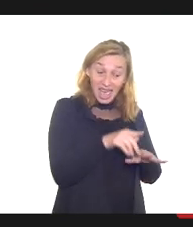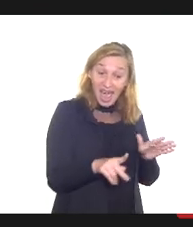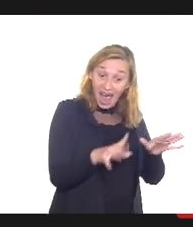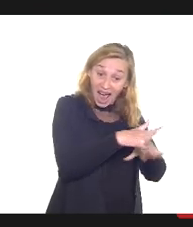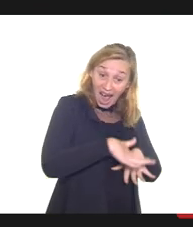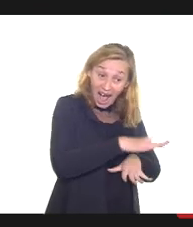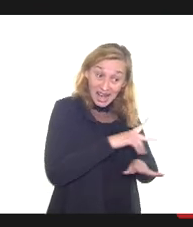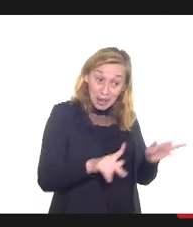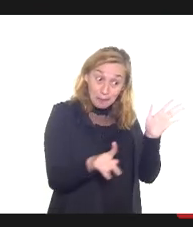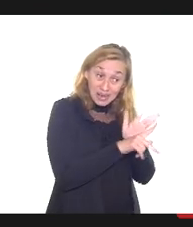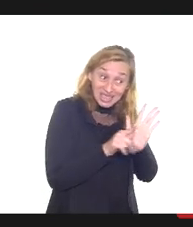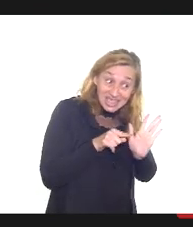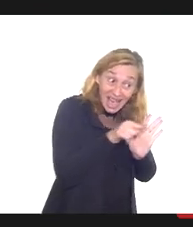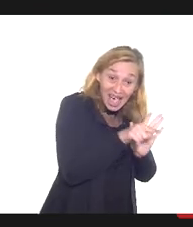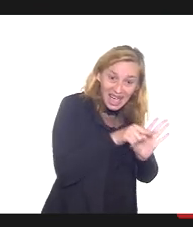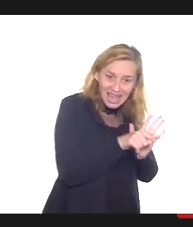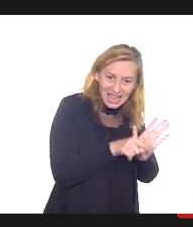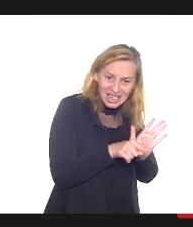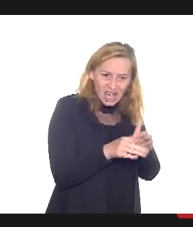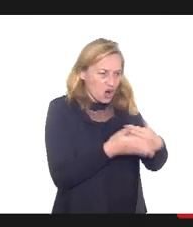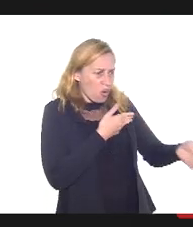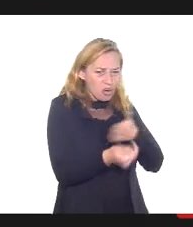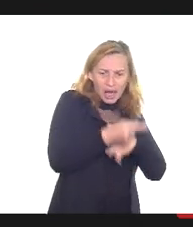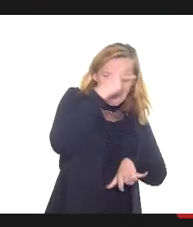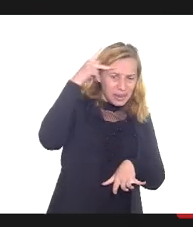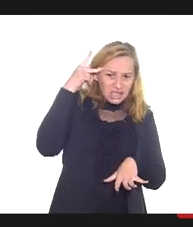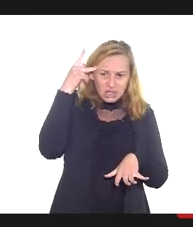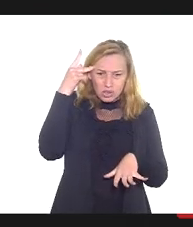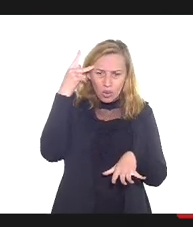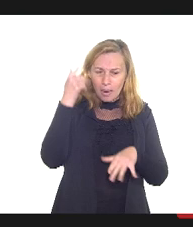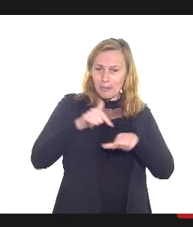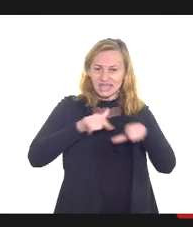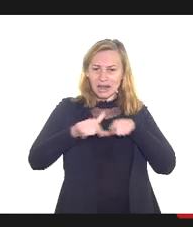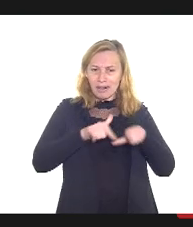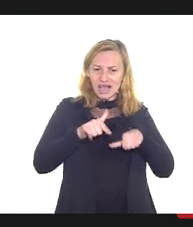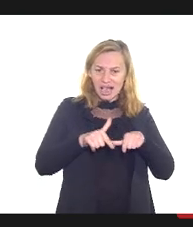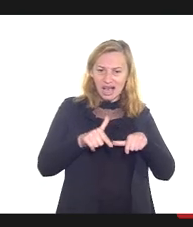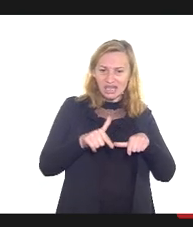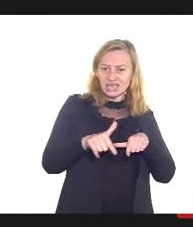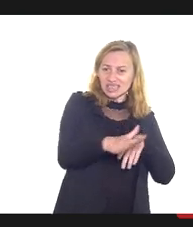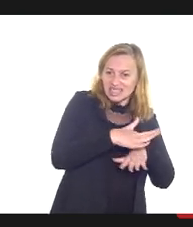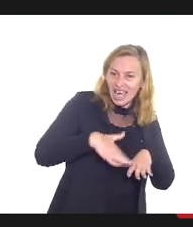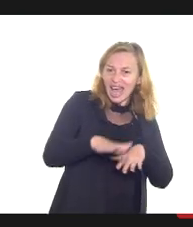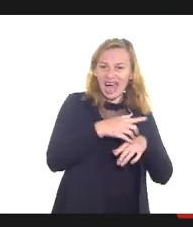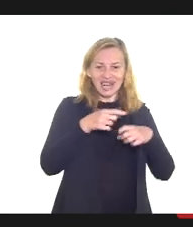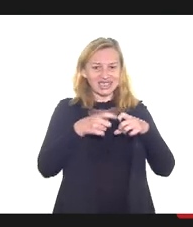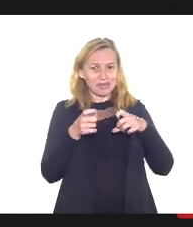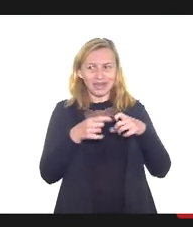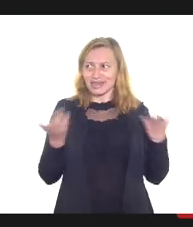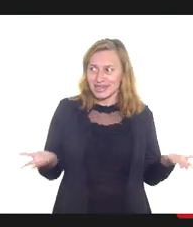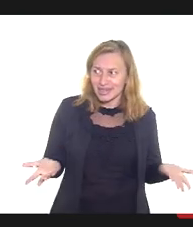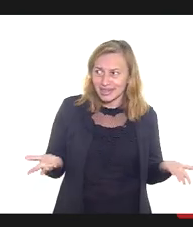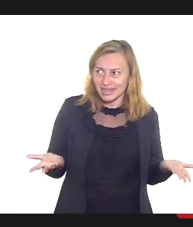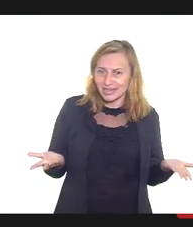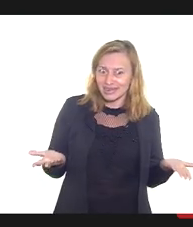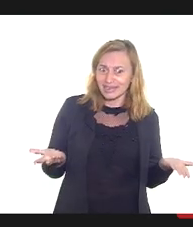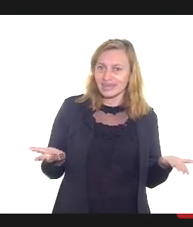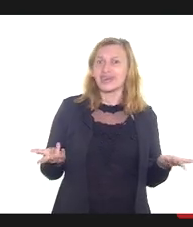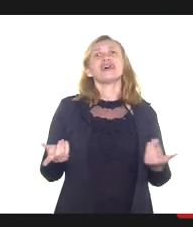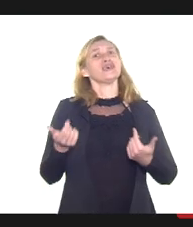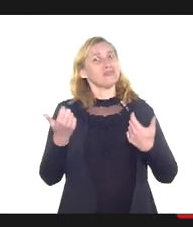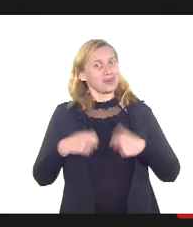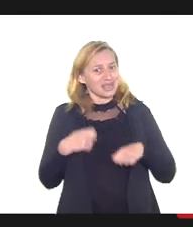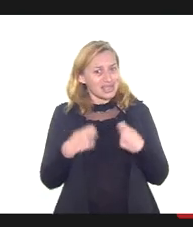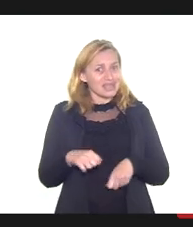ele vai dar. É como se a gente colocasse qualquer pessoa para trabalhar na área da medicina, com um notório saber. Então, nós temos